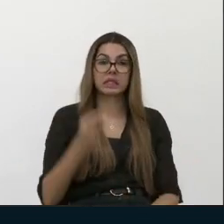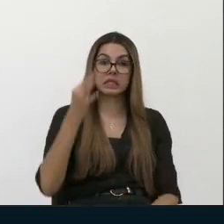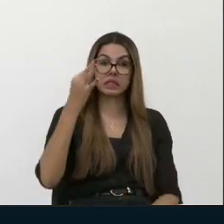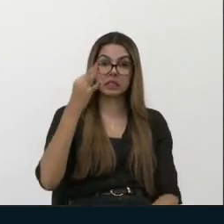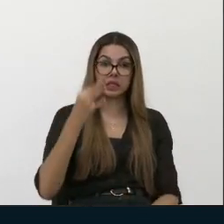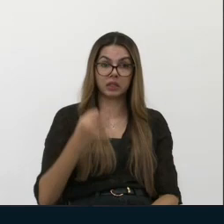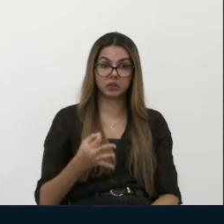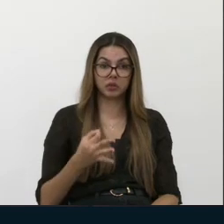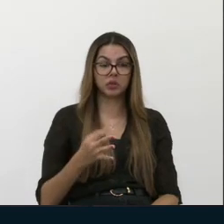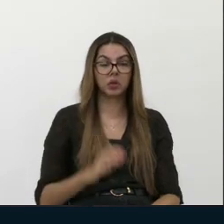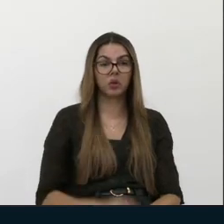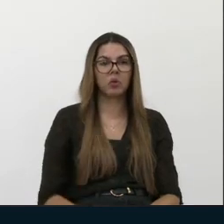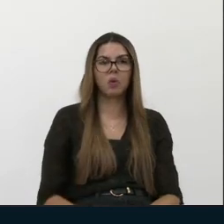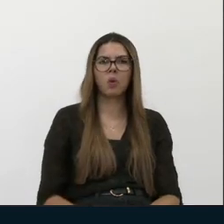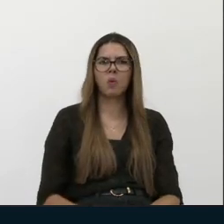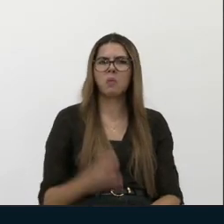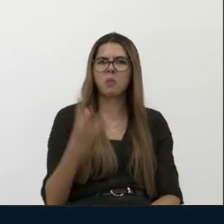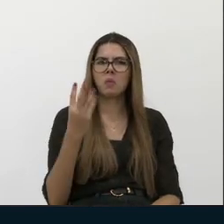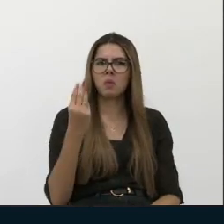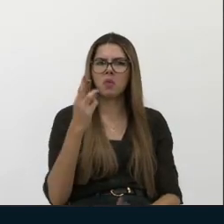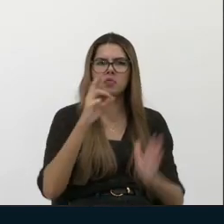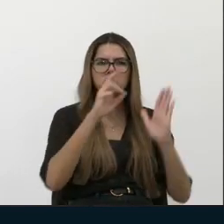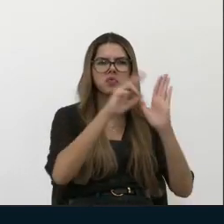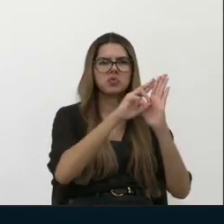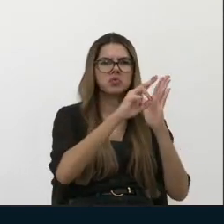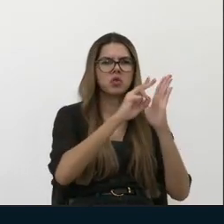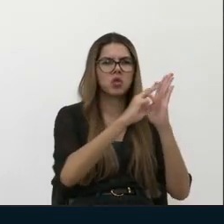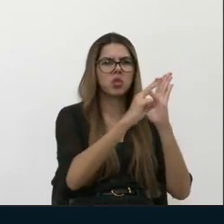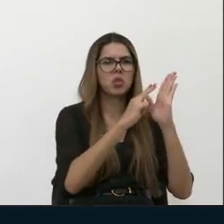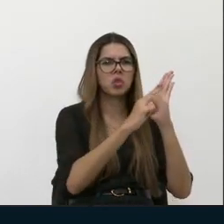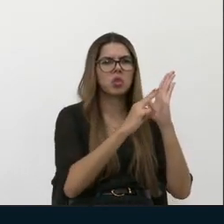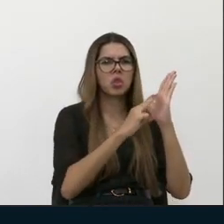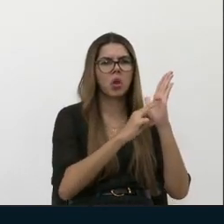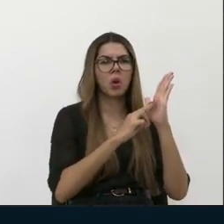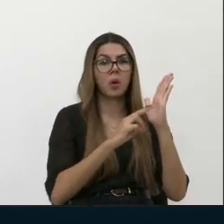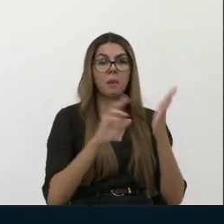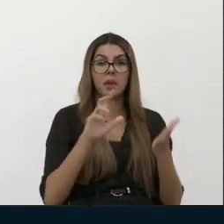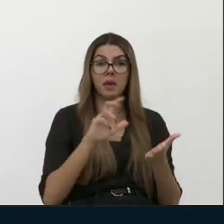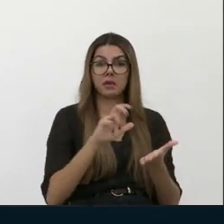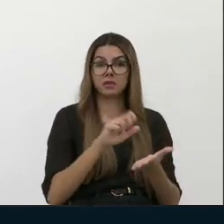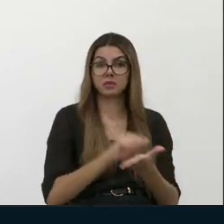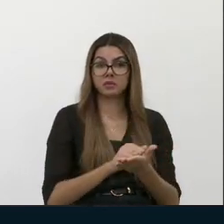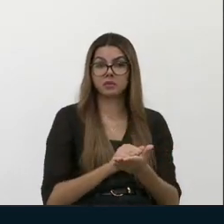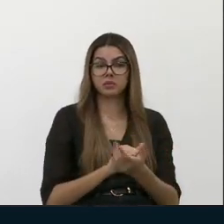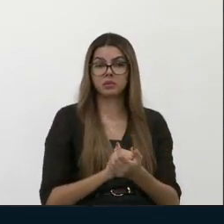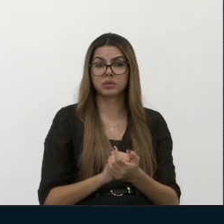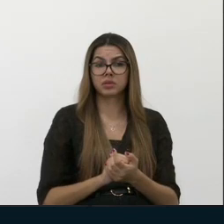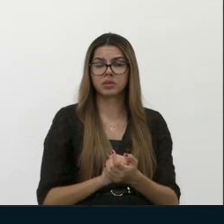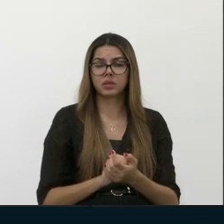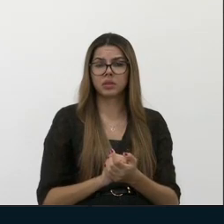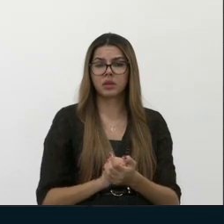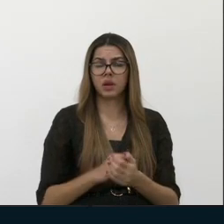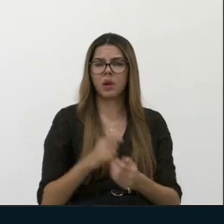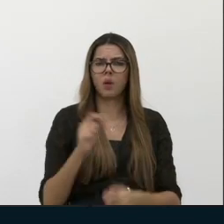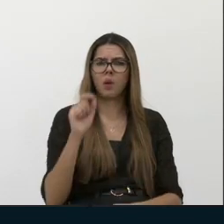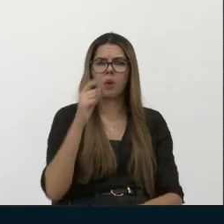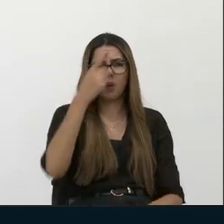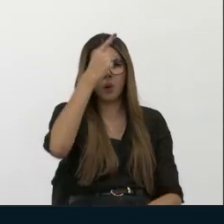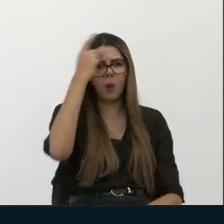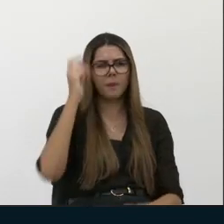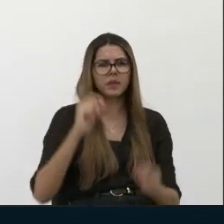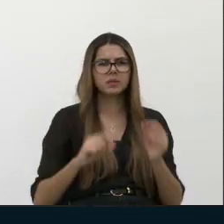esse monte de nome, desse monte de castração. E quem autorizou a senhora a fazer